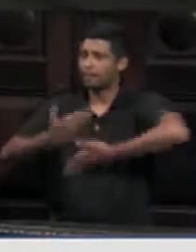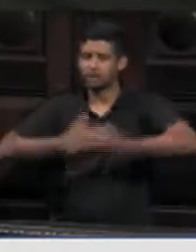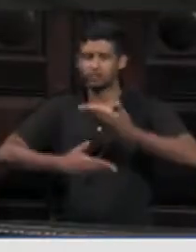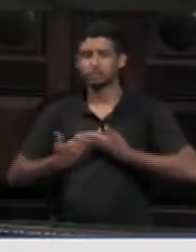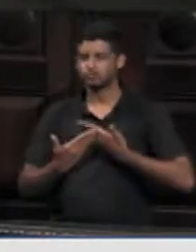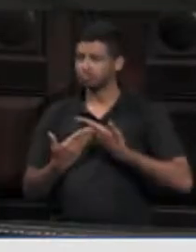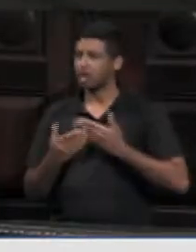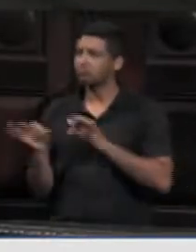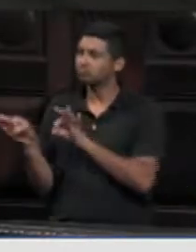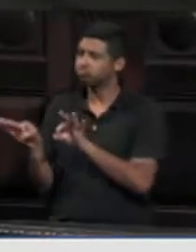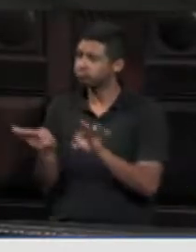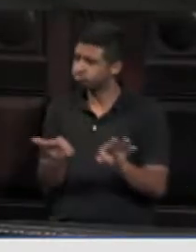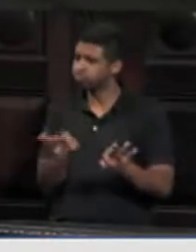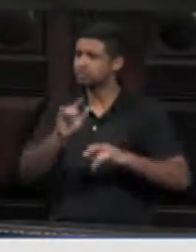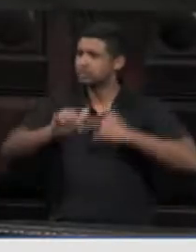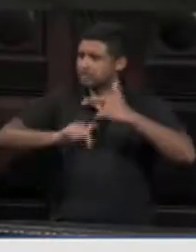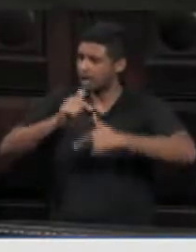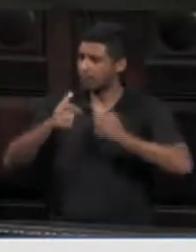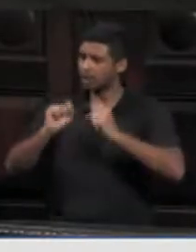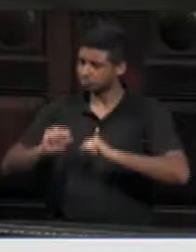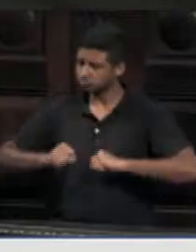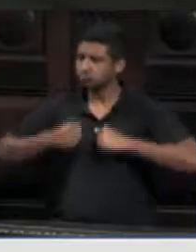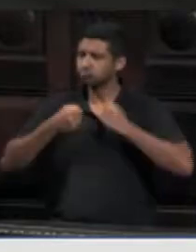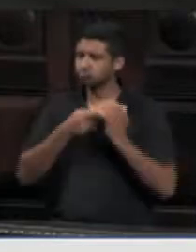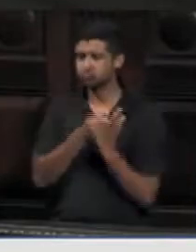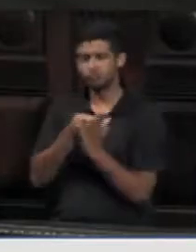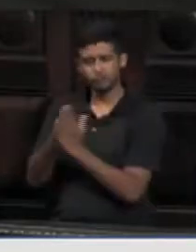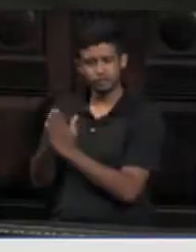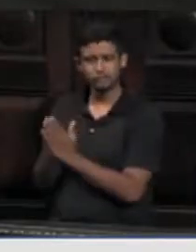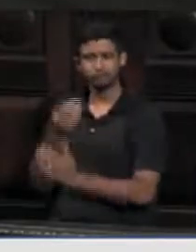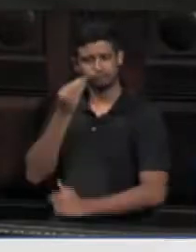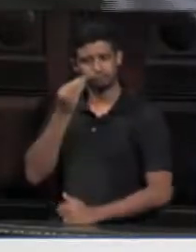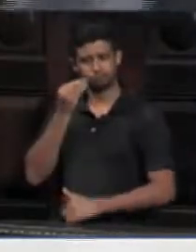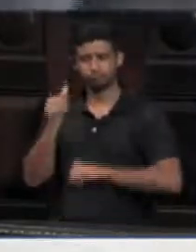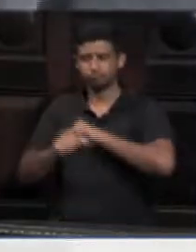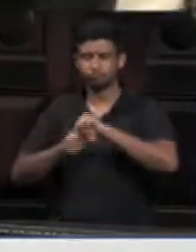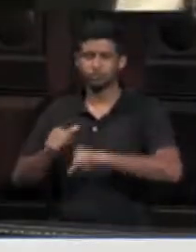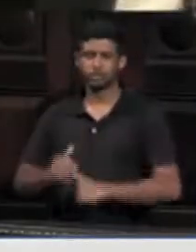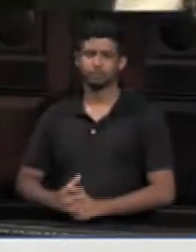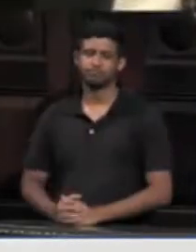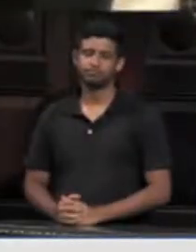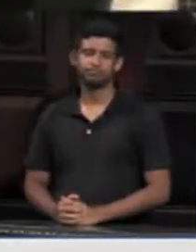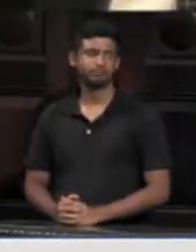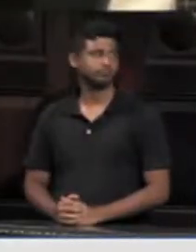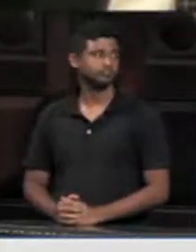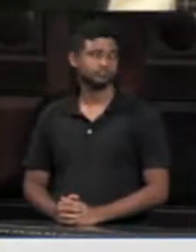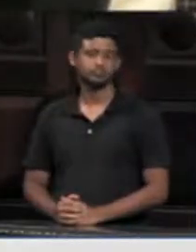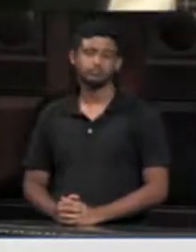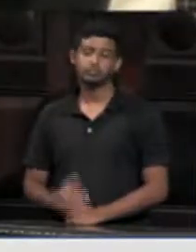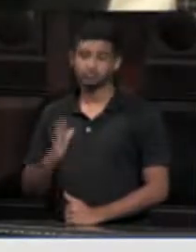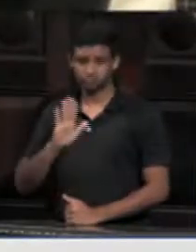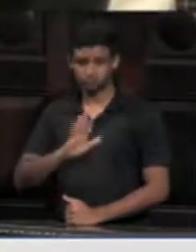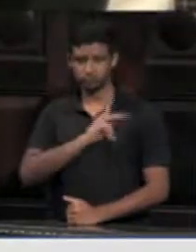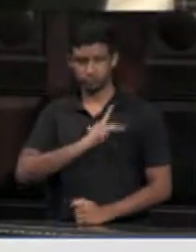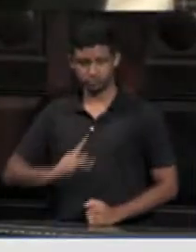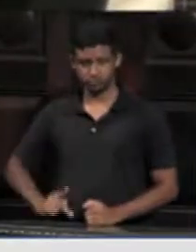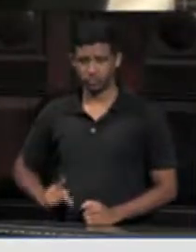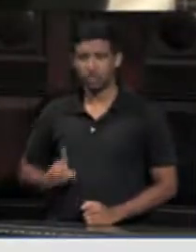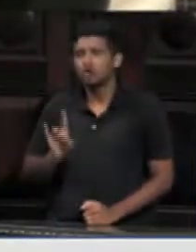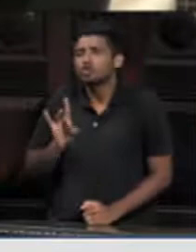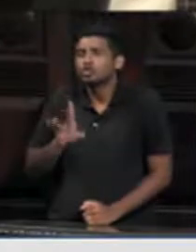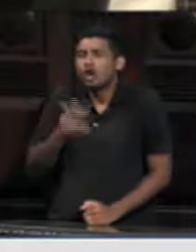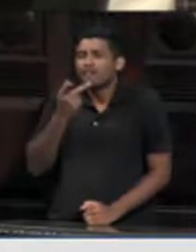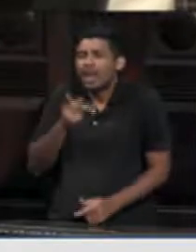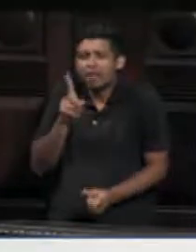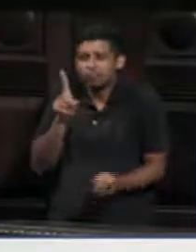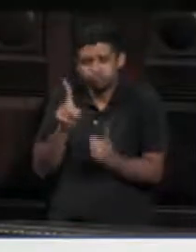mais efetivamente dessa proposta da região metropolitana. Obrigada. Senhor presidente, é porque a questão que eu quero levantar é